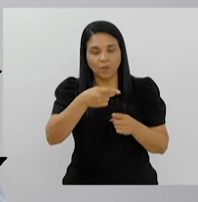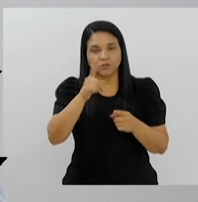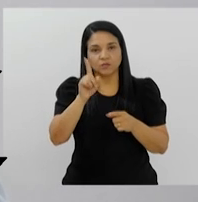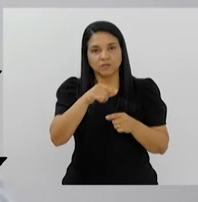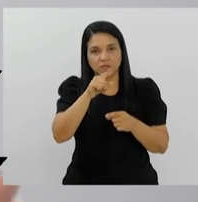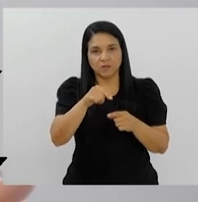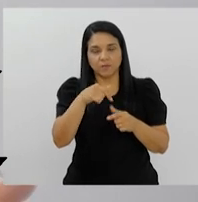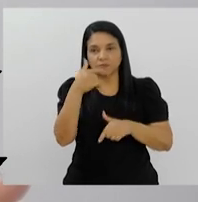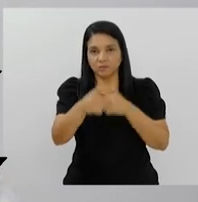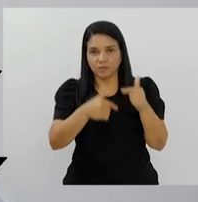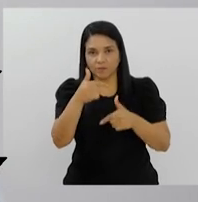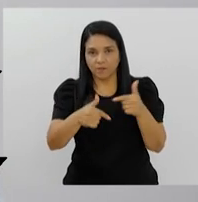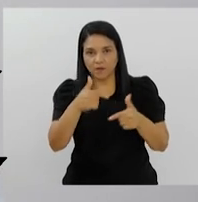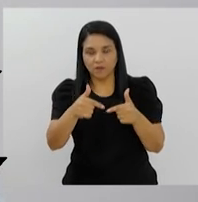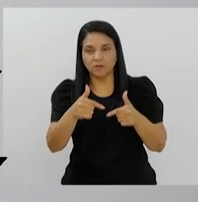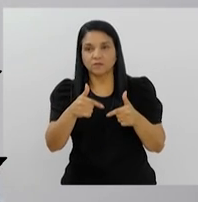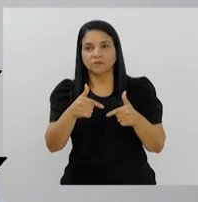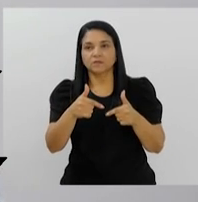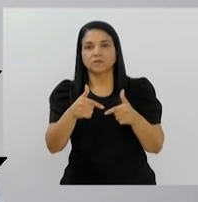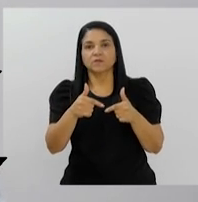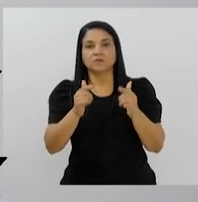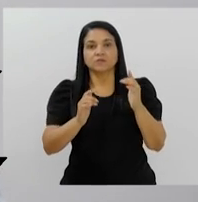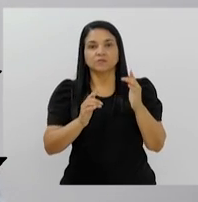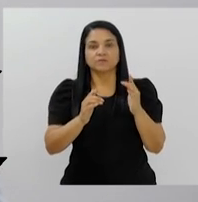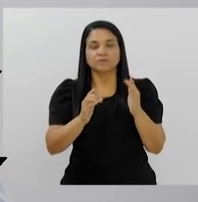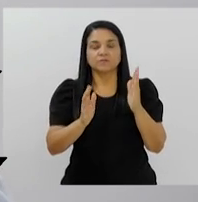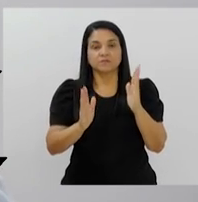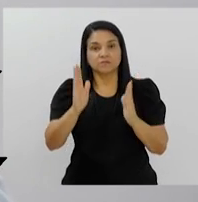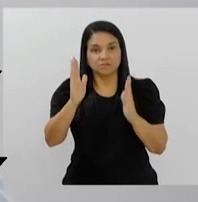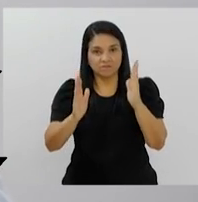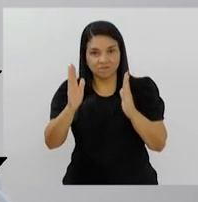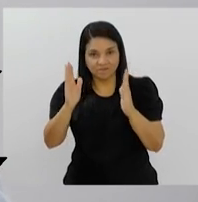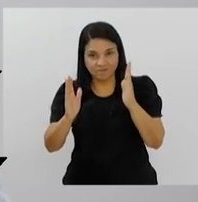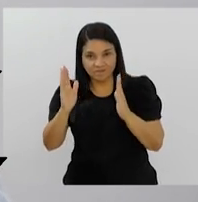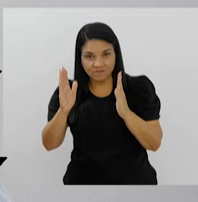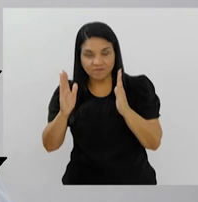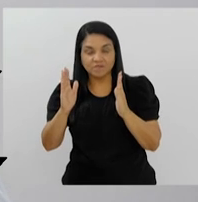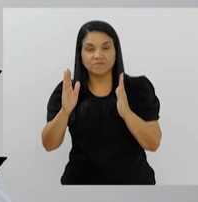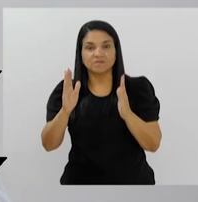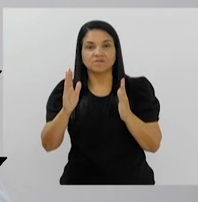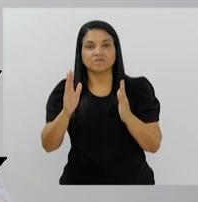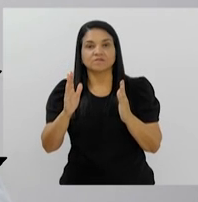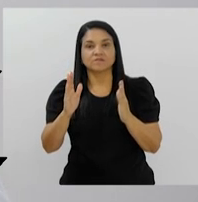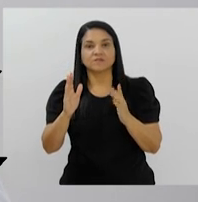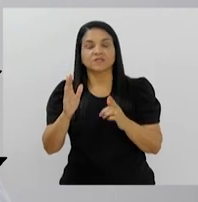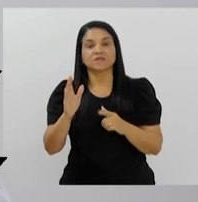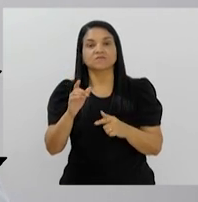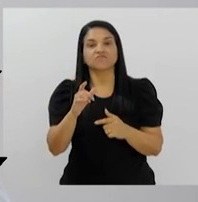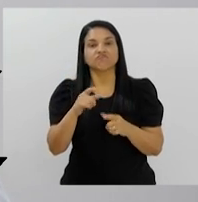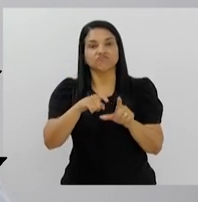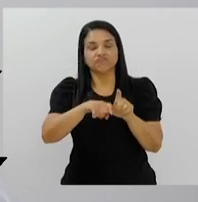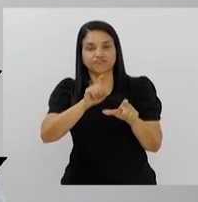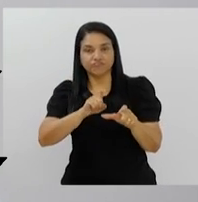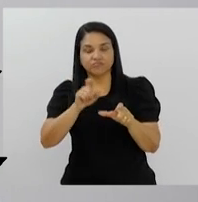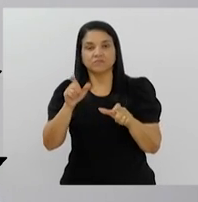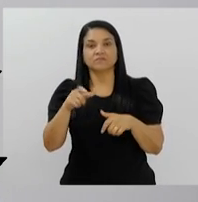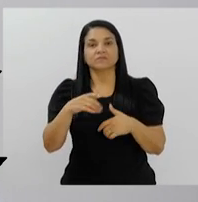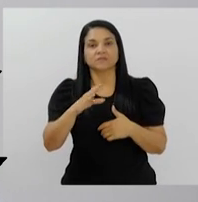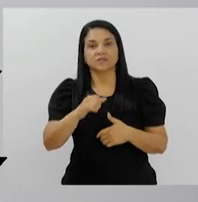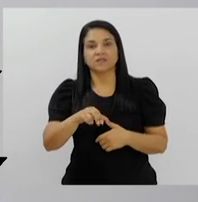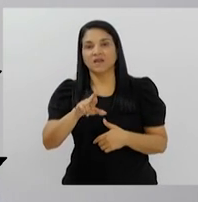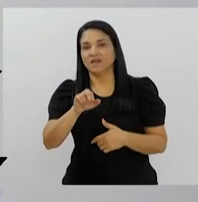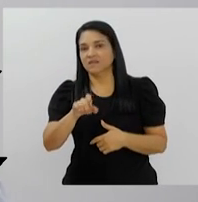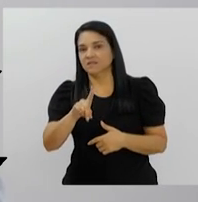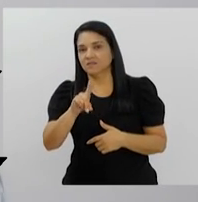serviço descumprimento de prazo para consultas e exames descredenciamento de prestadores médicos hospitais clínicas e